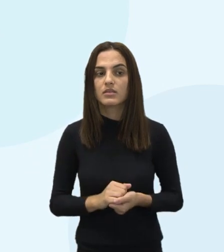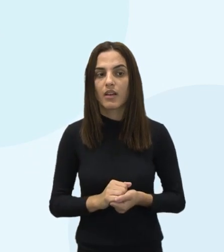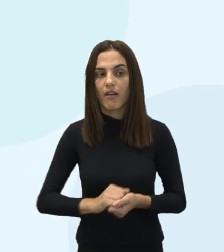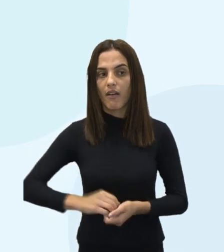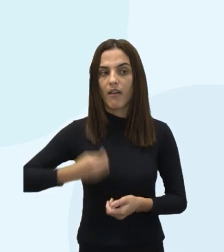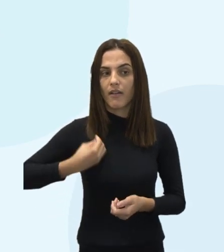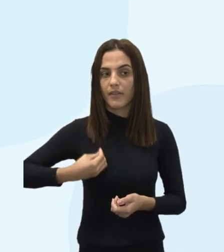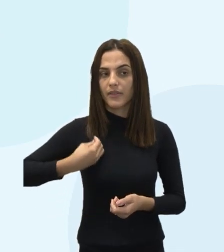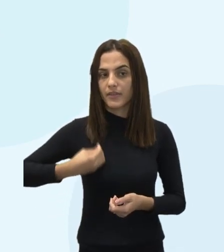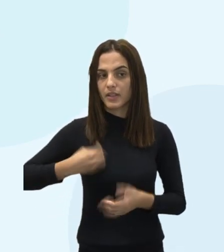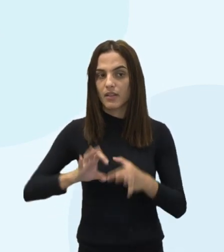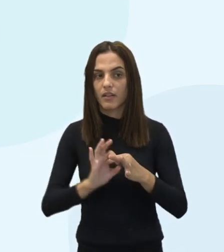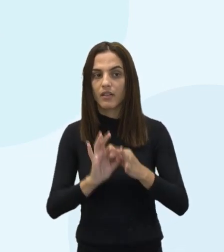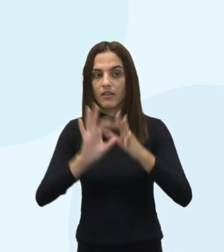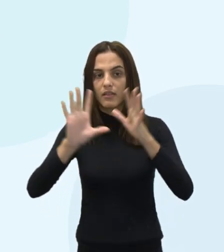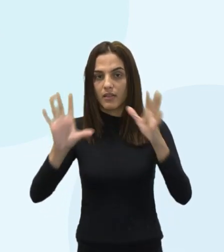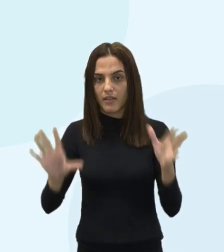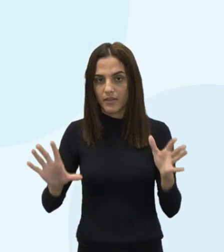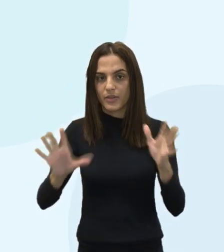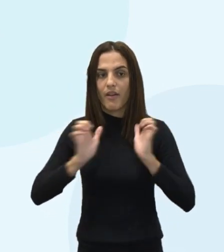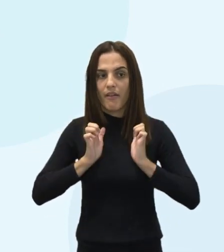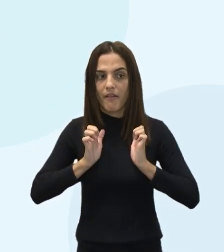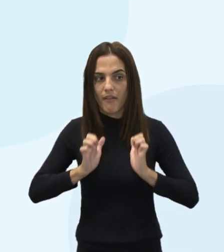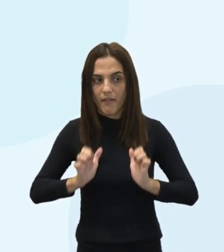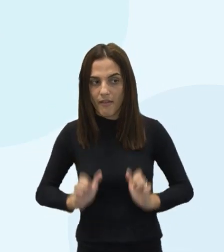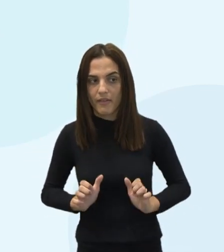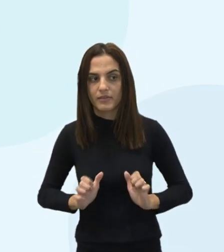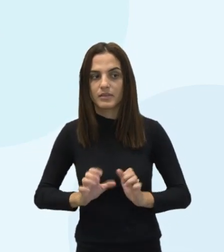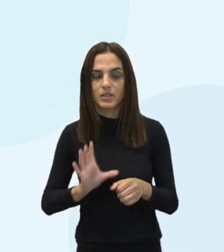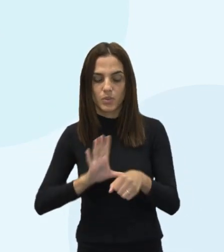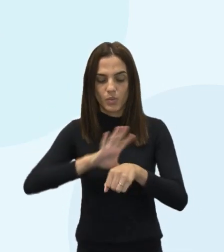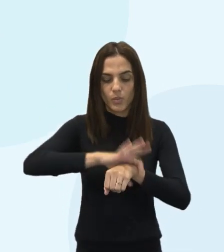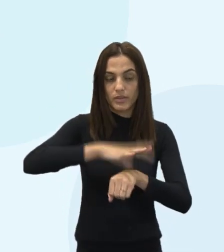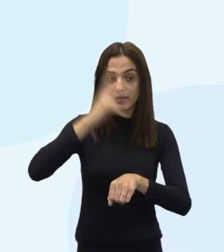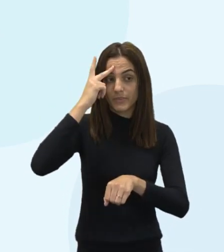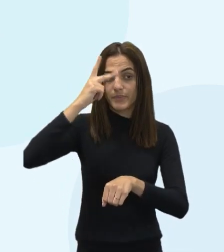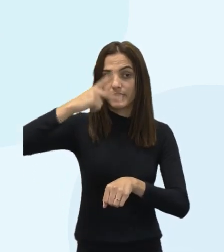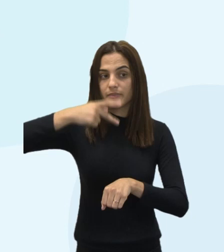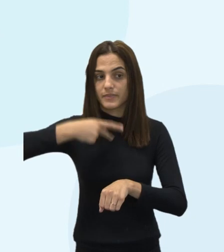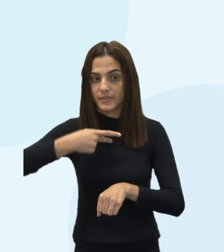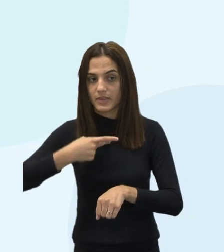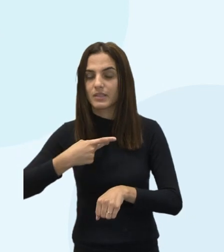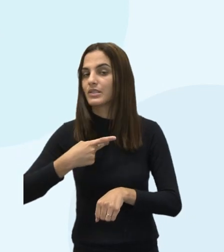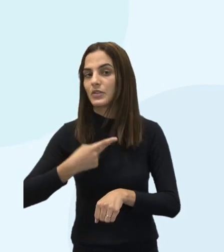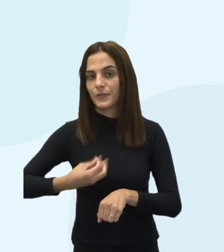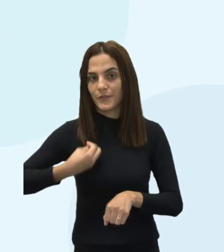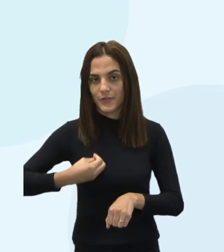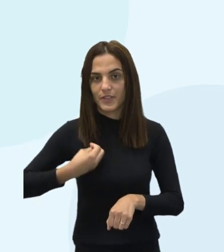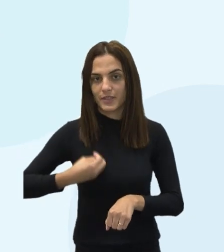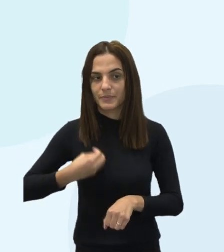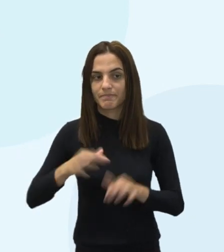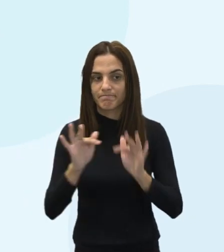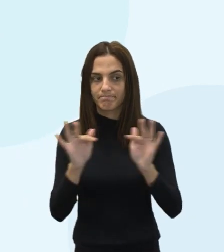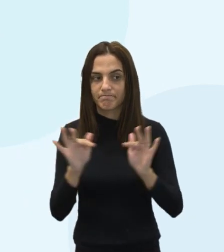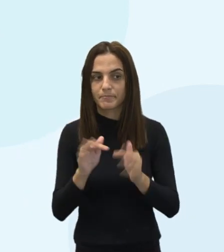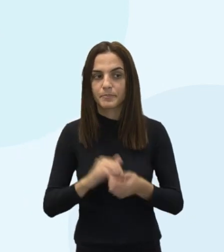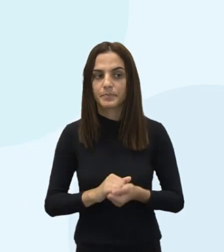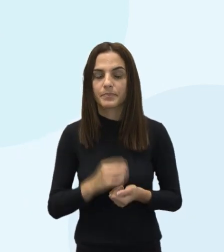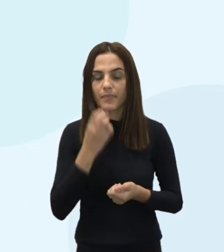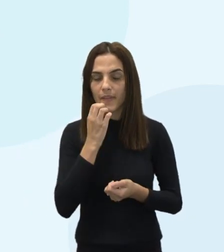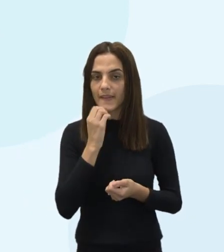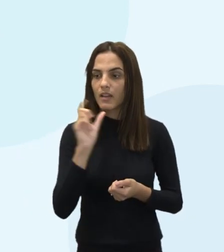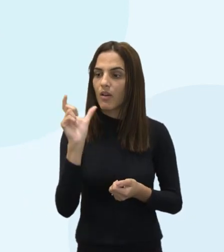vida, né, à liberdade, à dignidade, à segurança pessoal e às condições mínimas de sobrevivência. E aí o